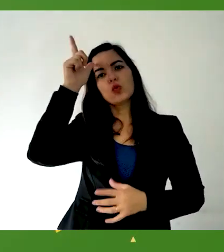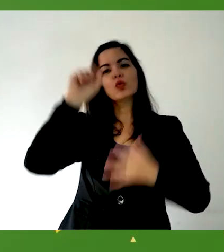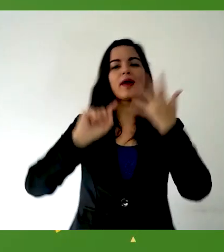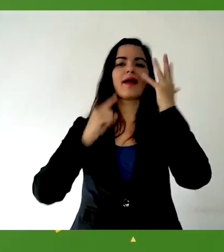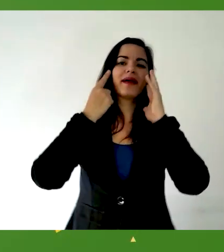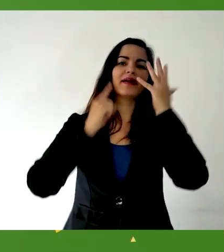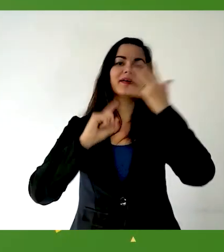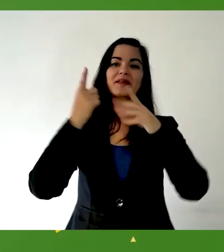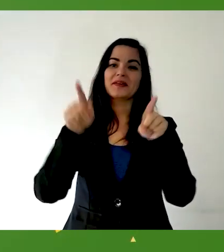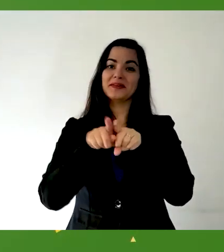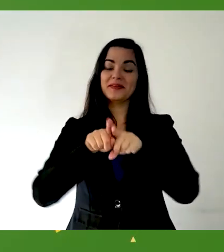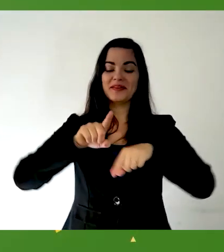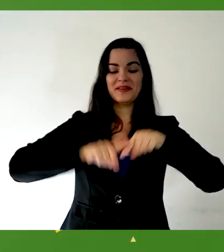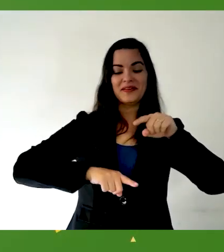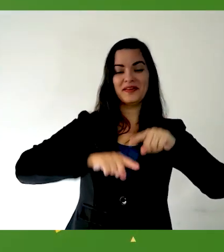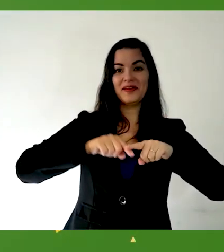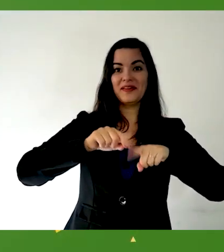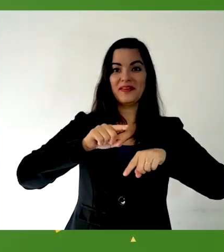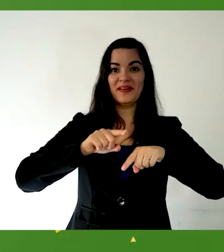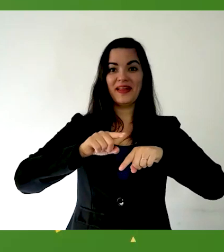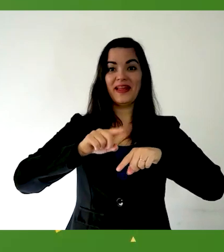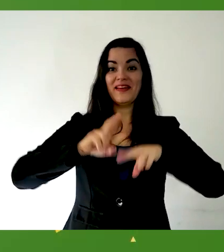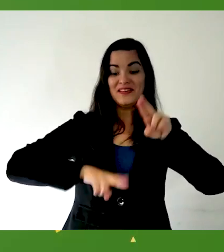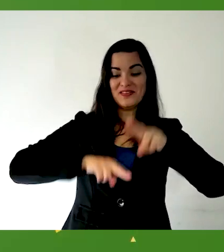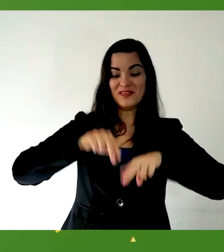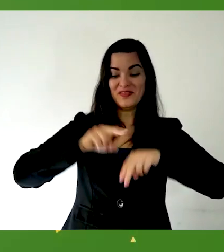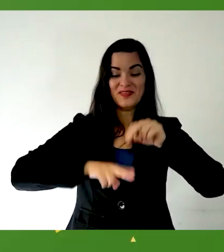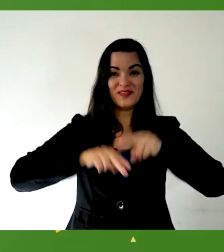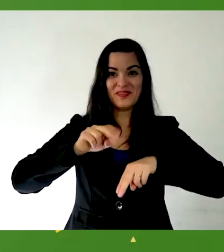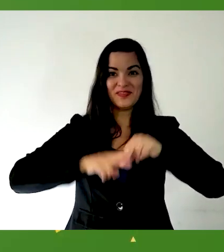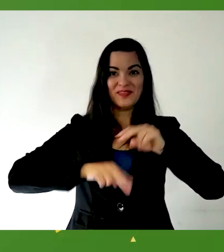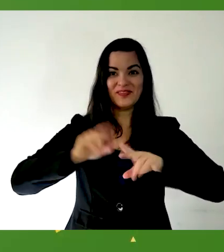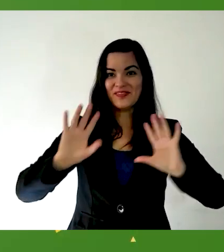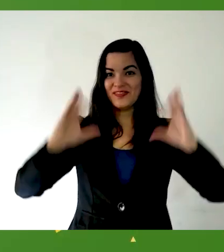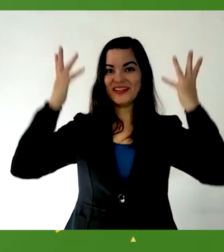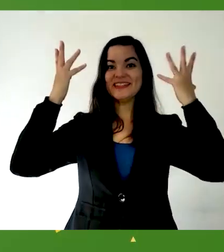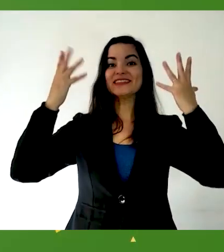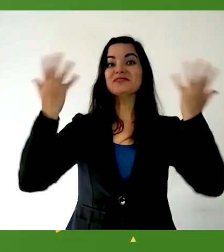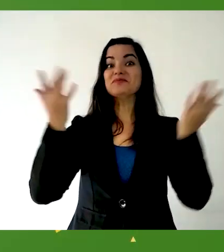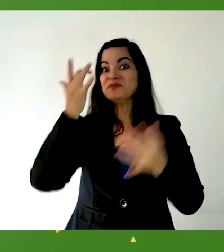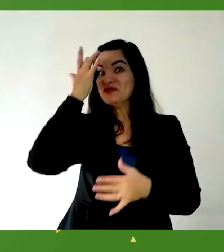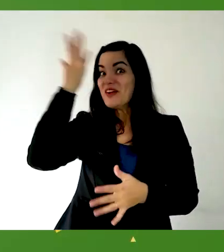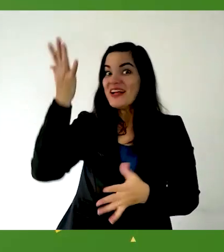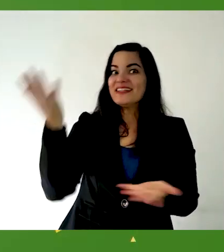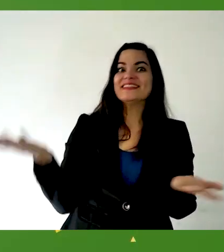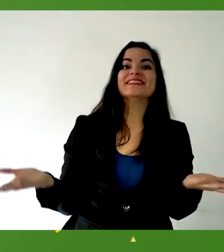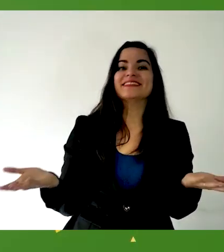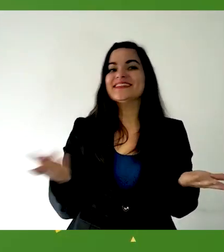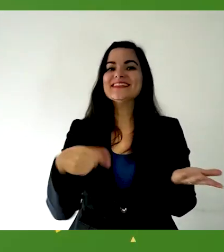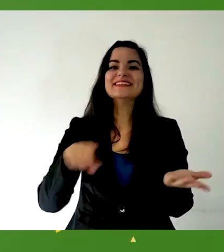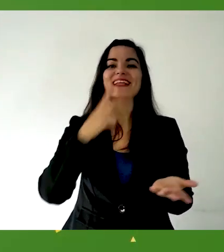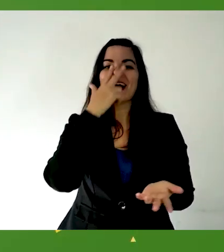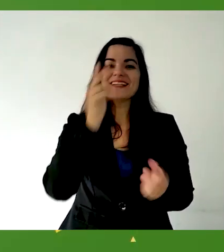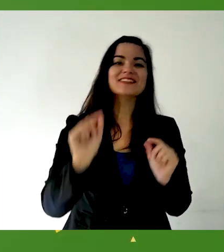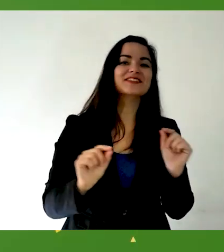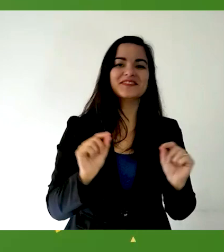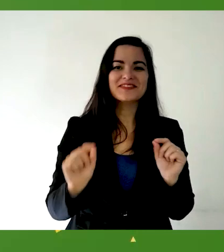festa junina, por exemplo. Essa tá mais fácil de todas. O que você